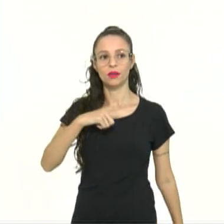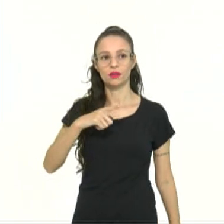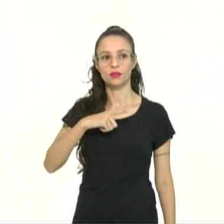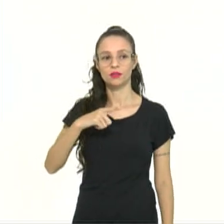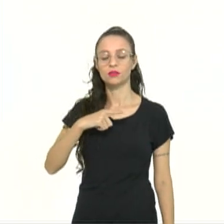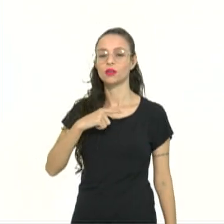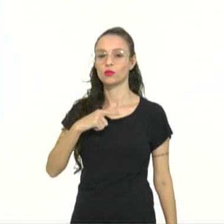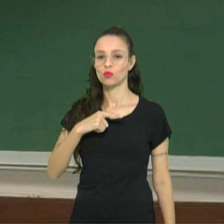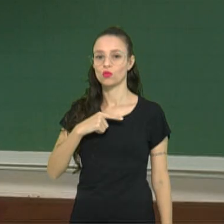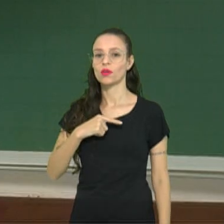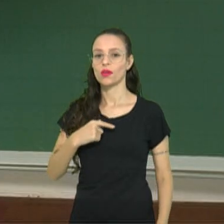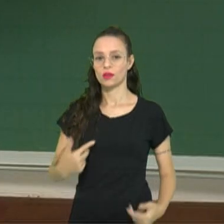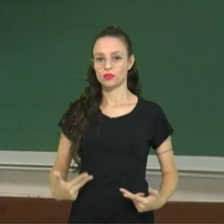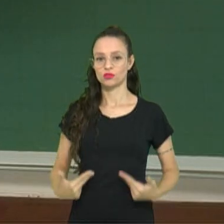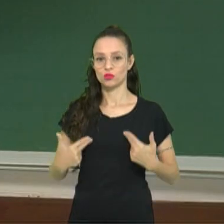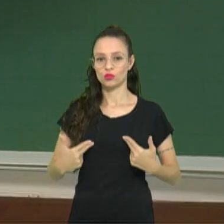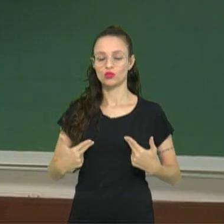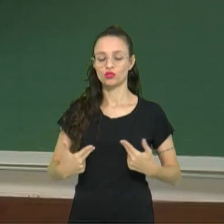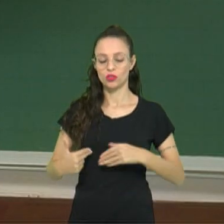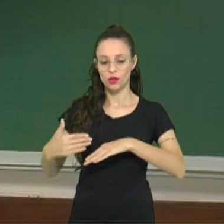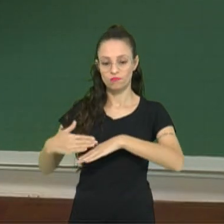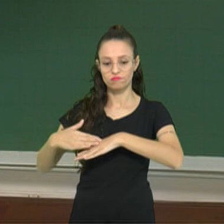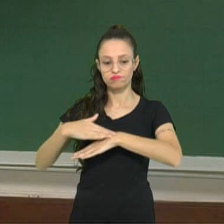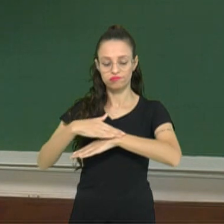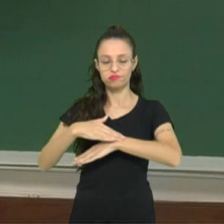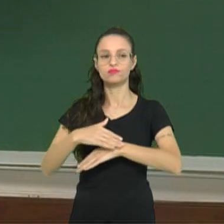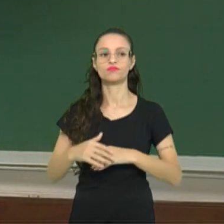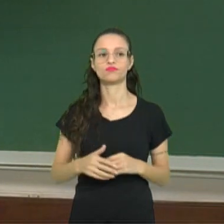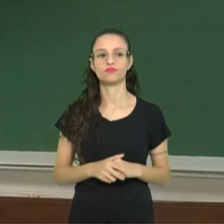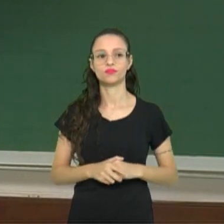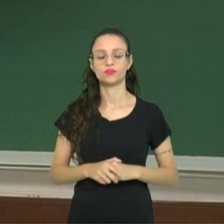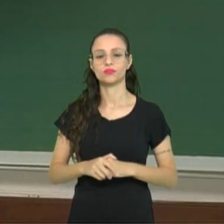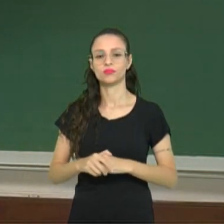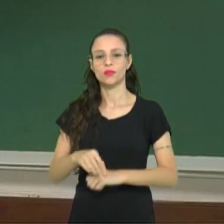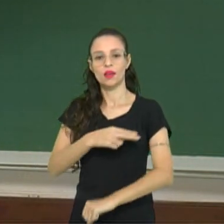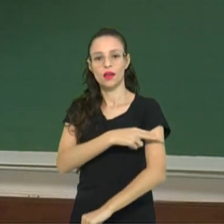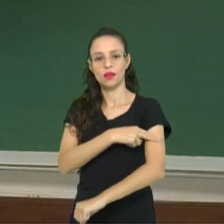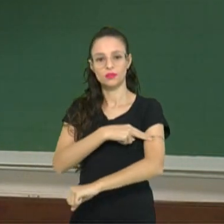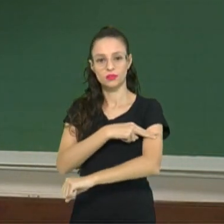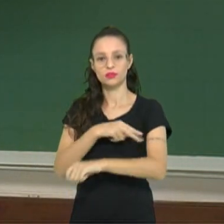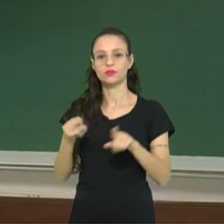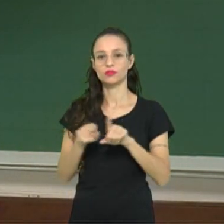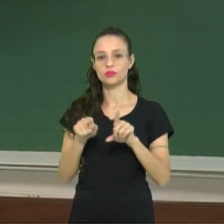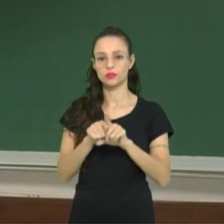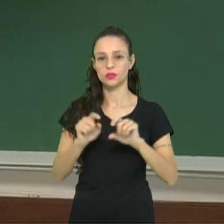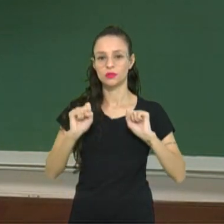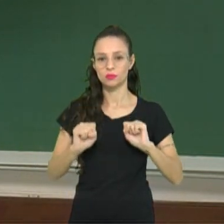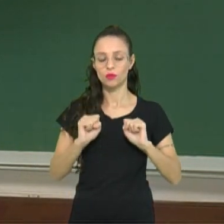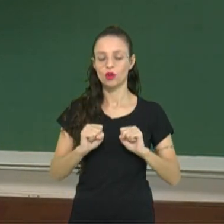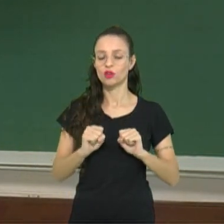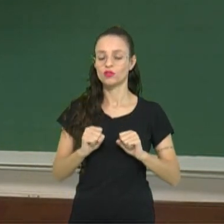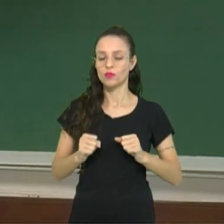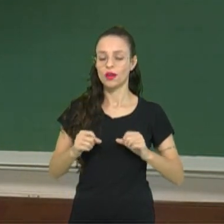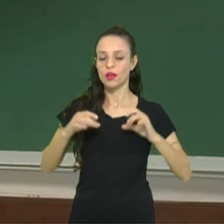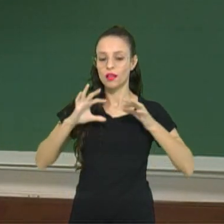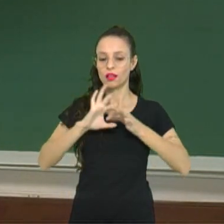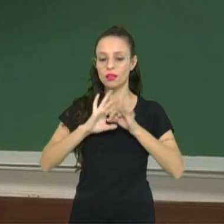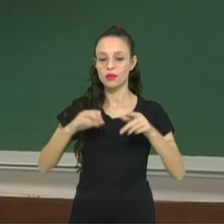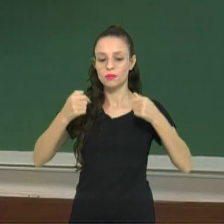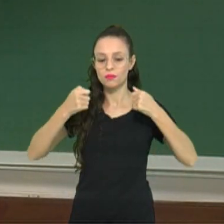aplicado cirurgicamente logo abaixo da pele. O adesivo, que é aplicado sobre a pele, que vai liberando doses